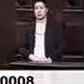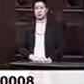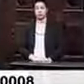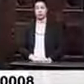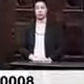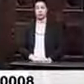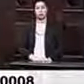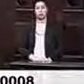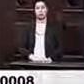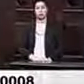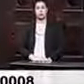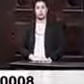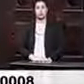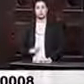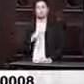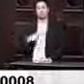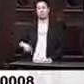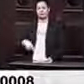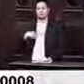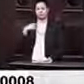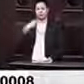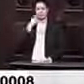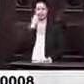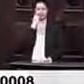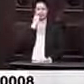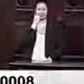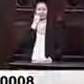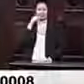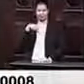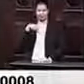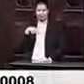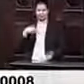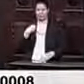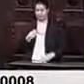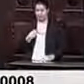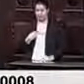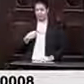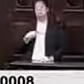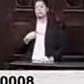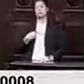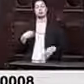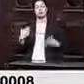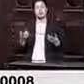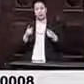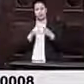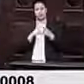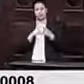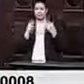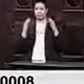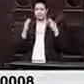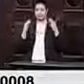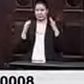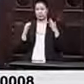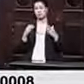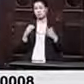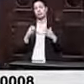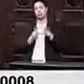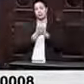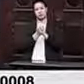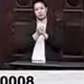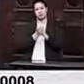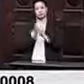Senhor presidente, senhoras e senhores deputados. Em primeiro lugar, senhor presidente, fazer uma saudação